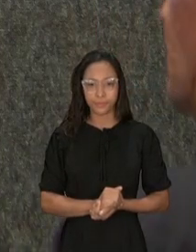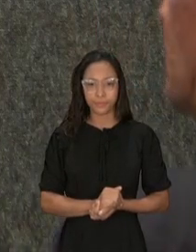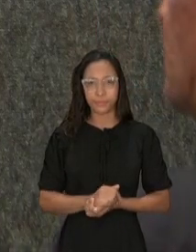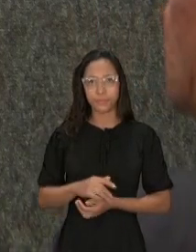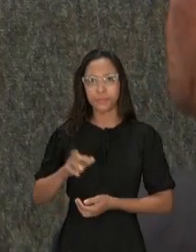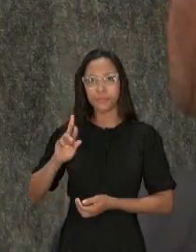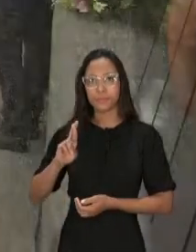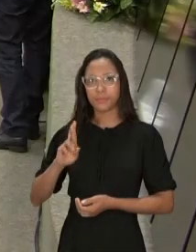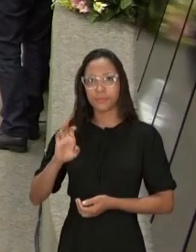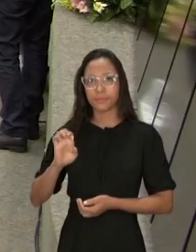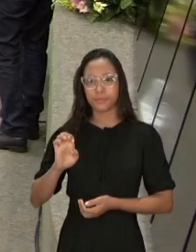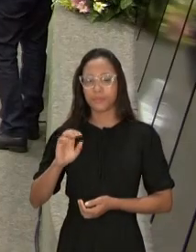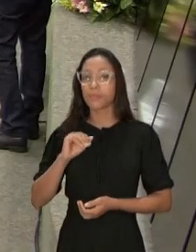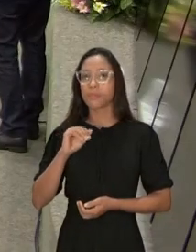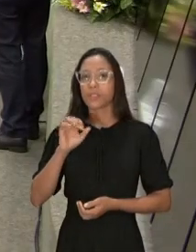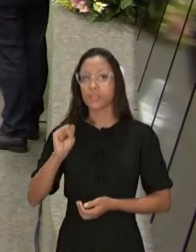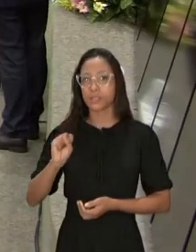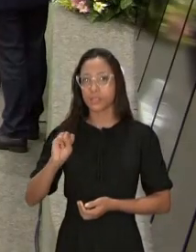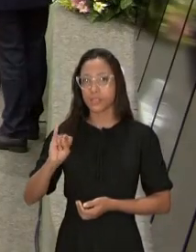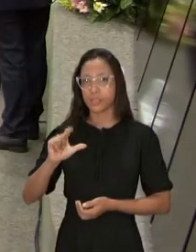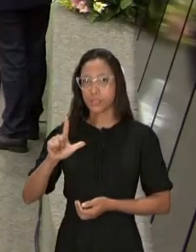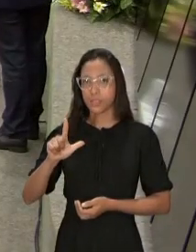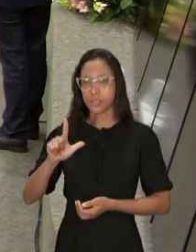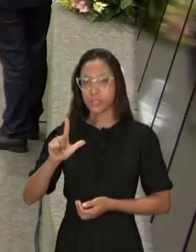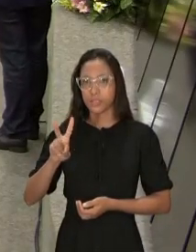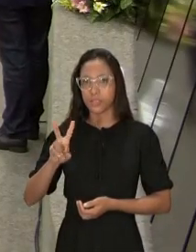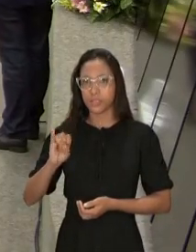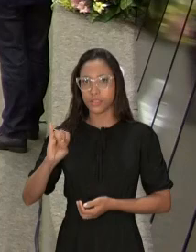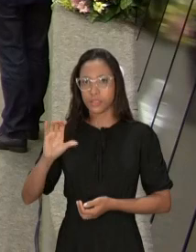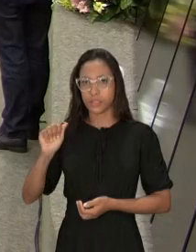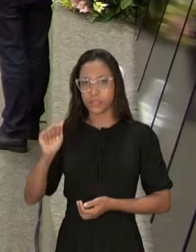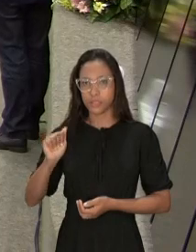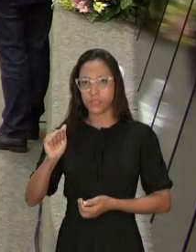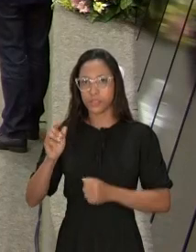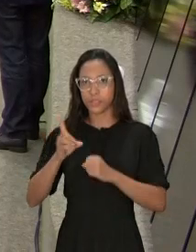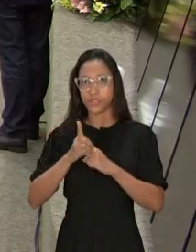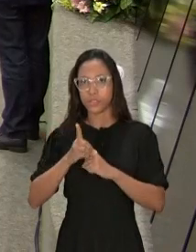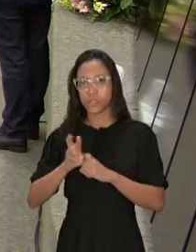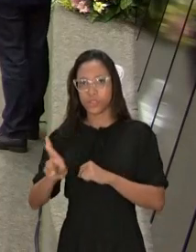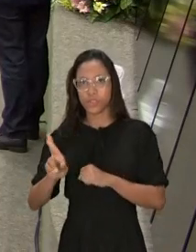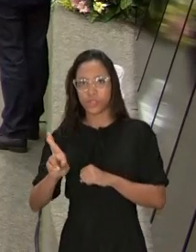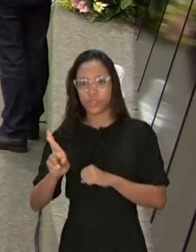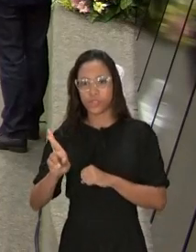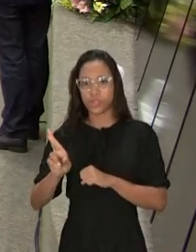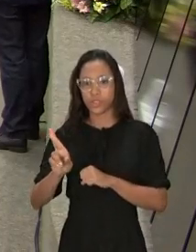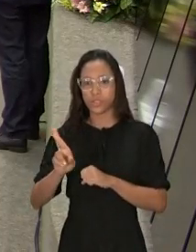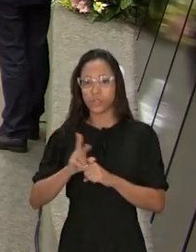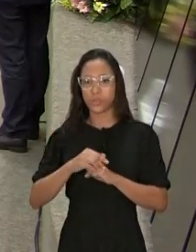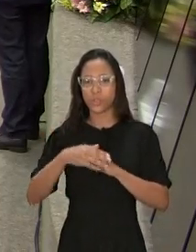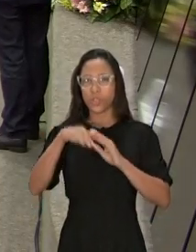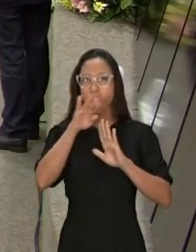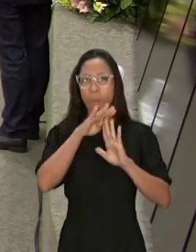Regina Silvia Regina Negre, diretora de marketing do Hospital de Câncer Mato Grosso.